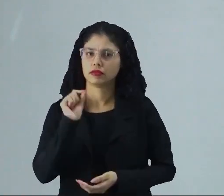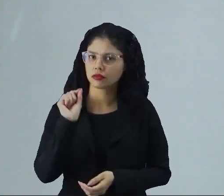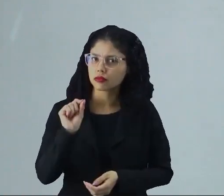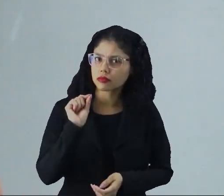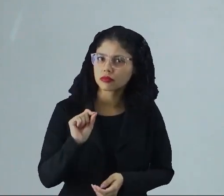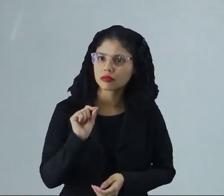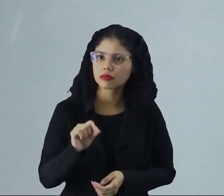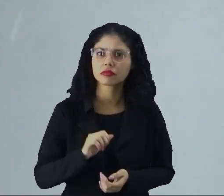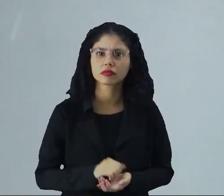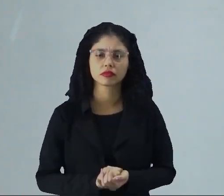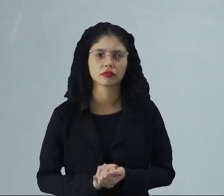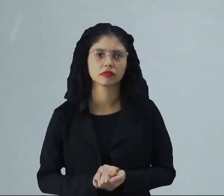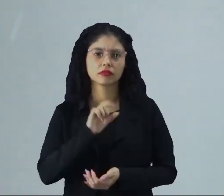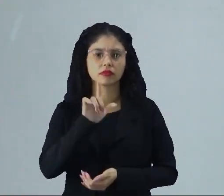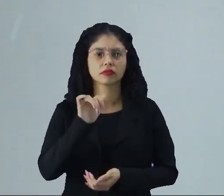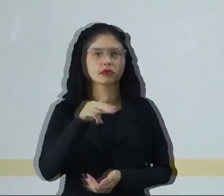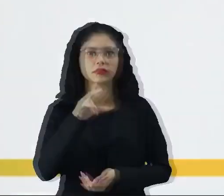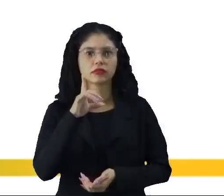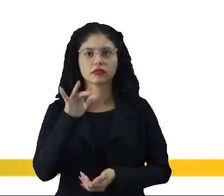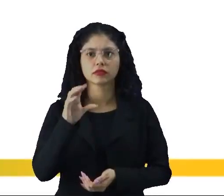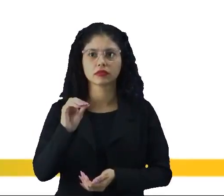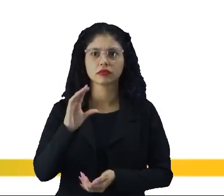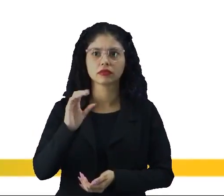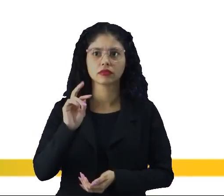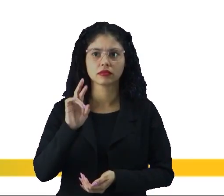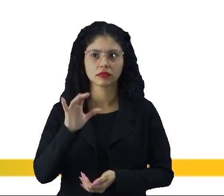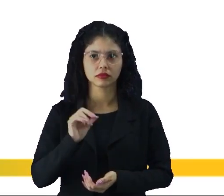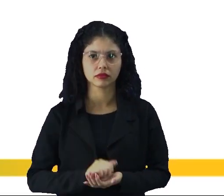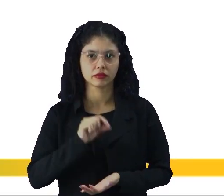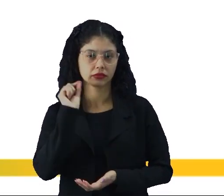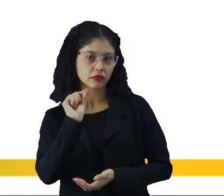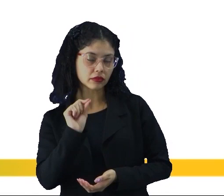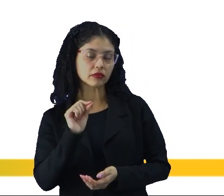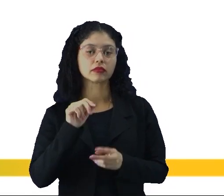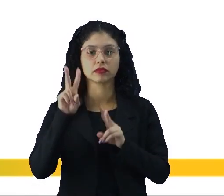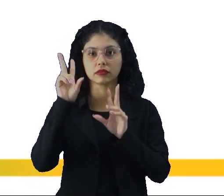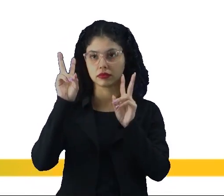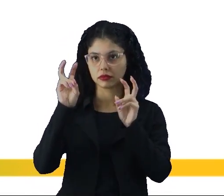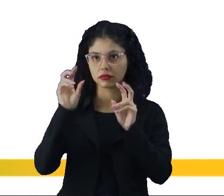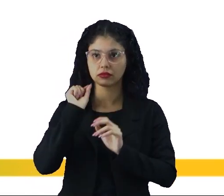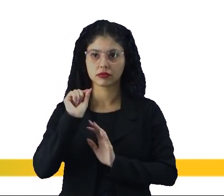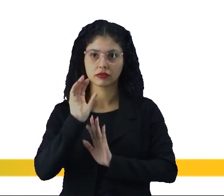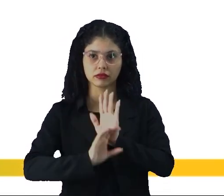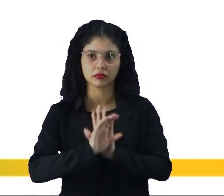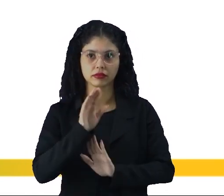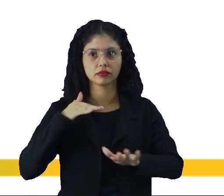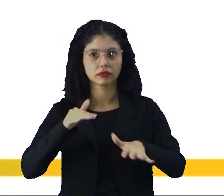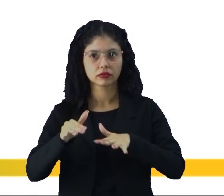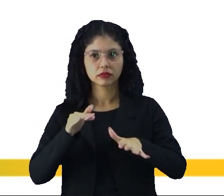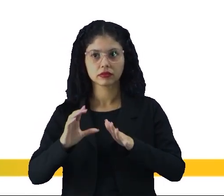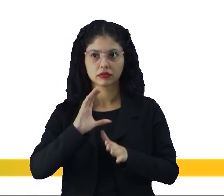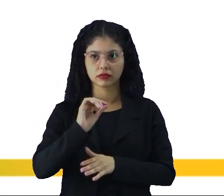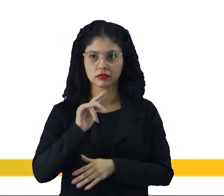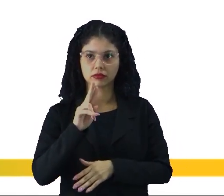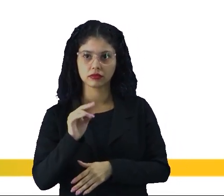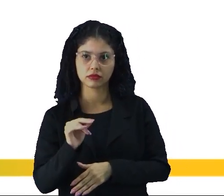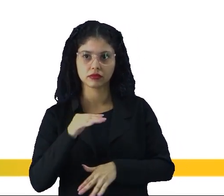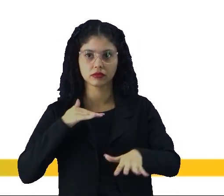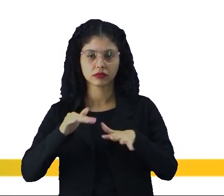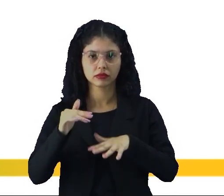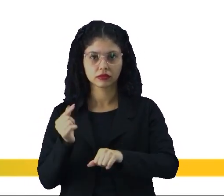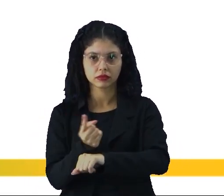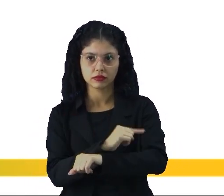que seria então o nosso lançamento oblíquo? Bem, a definição diz o seguinte: é um movimento composto